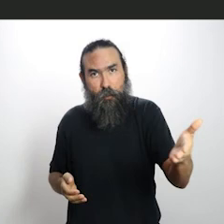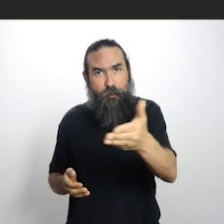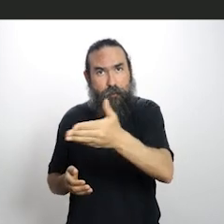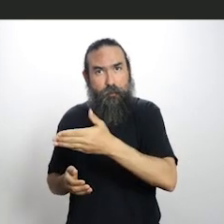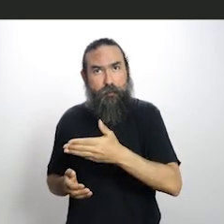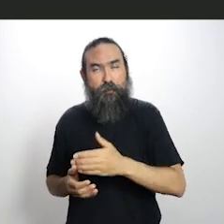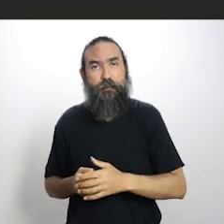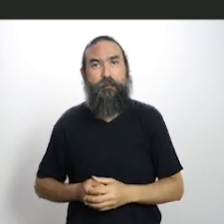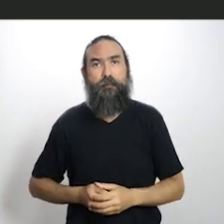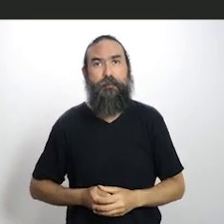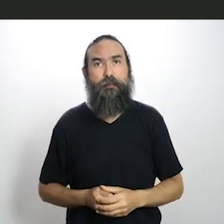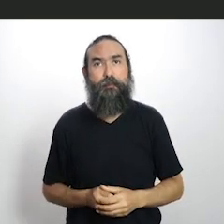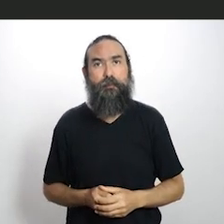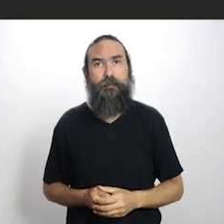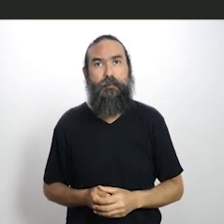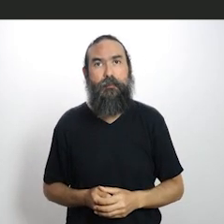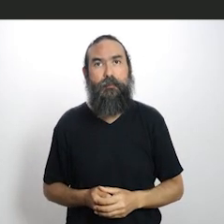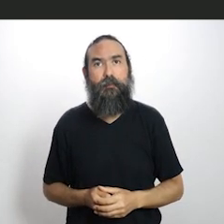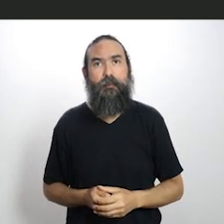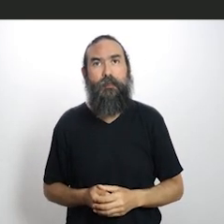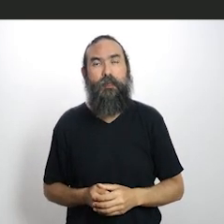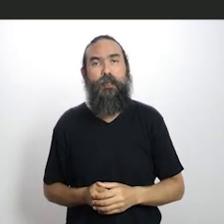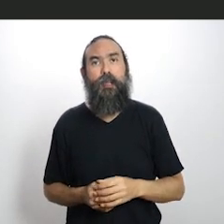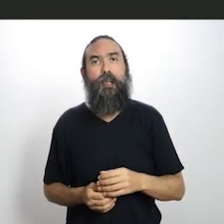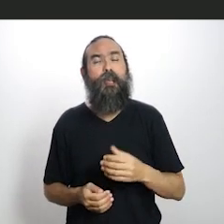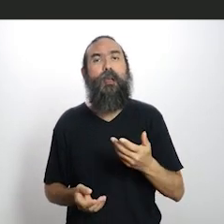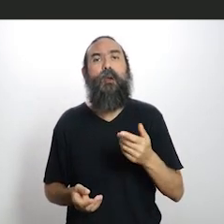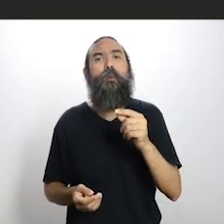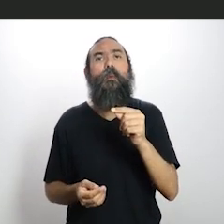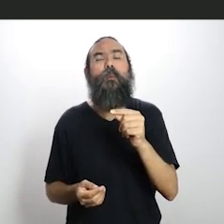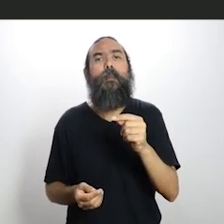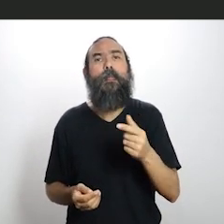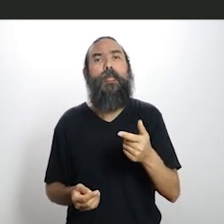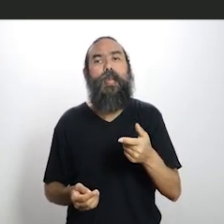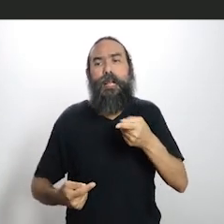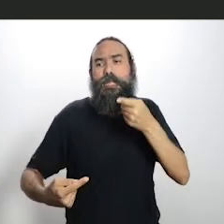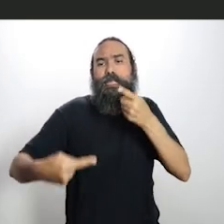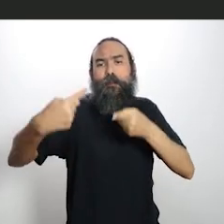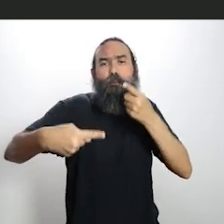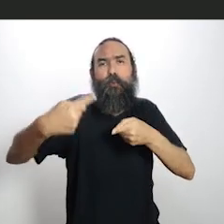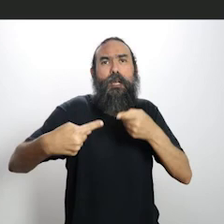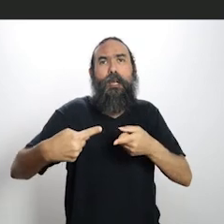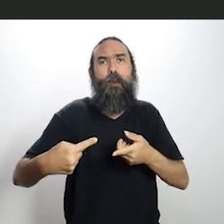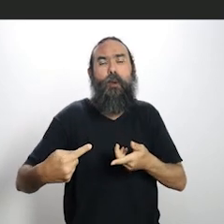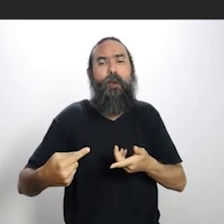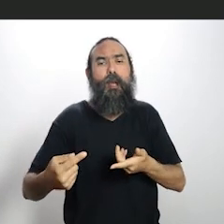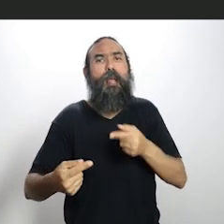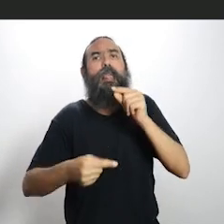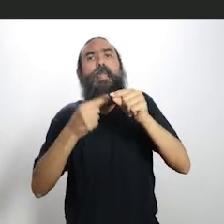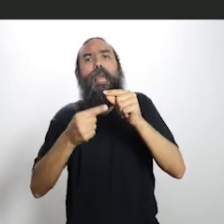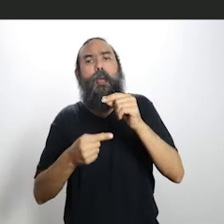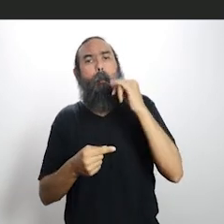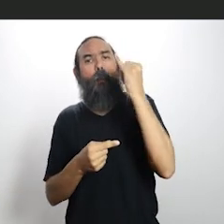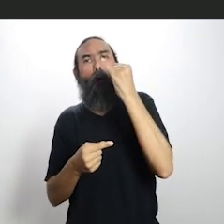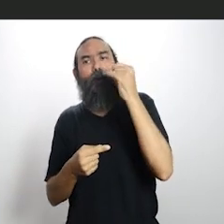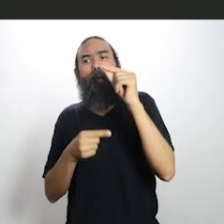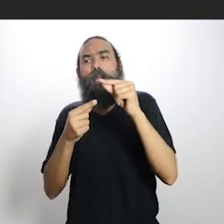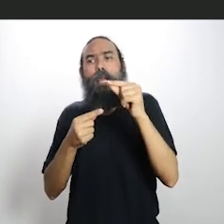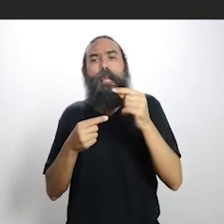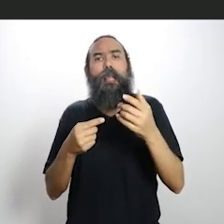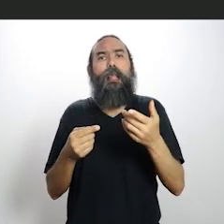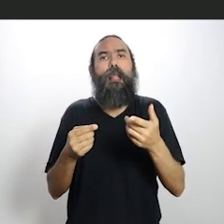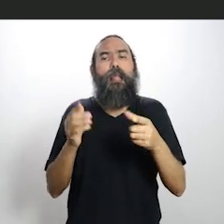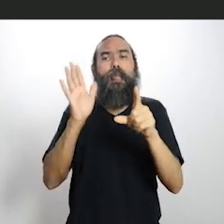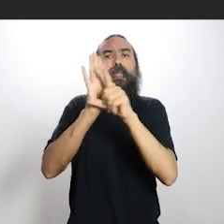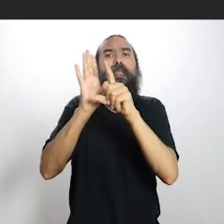a gente que sempre viveu garantiu de alguma forma a identidade cultural desse país a